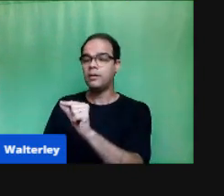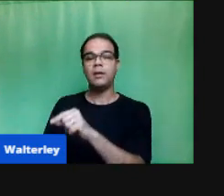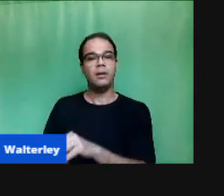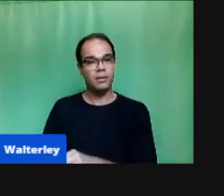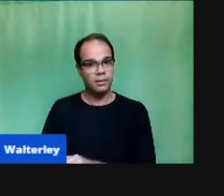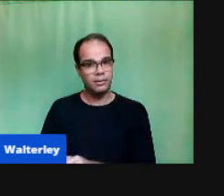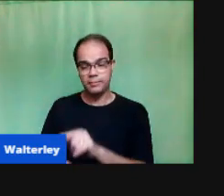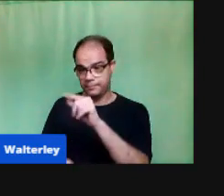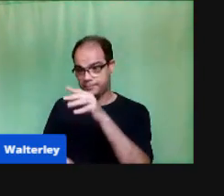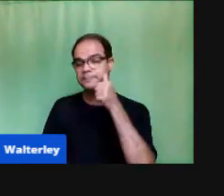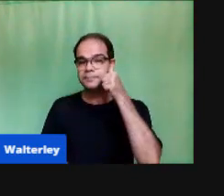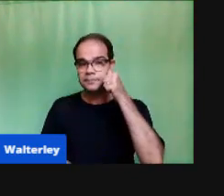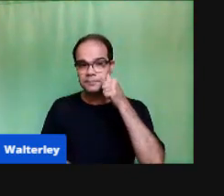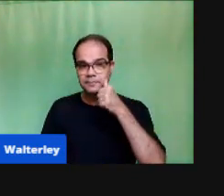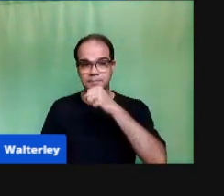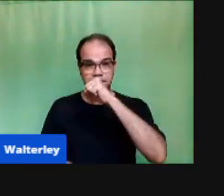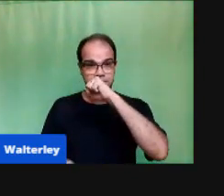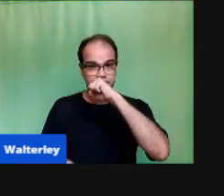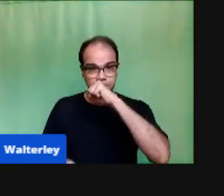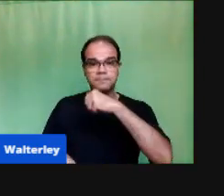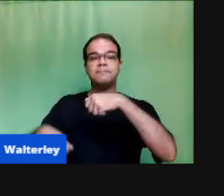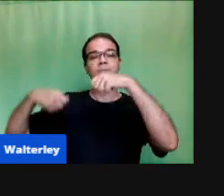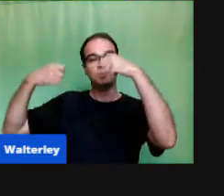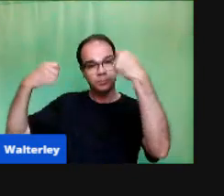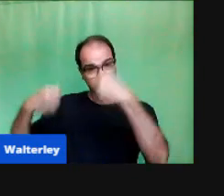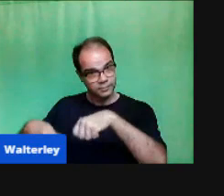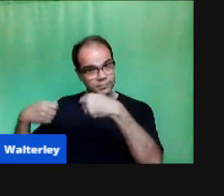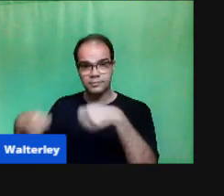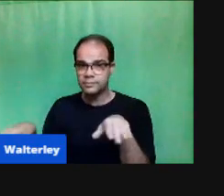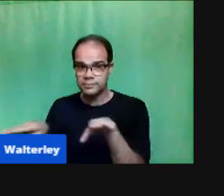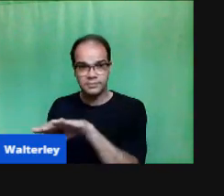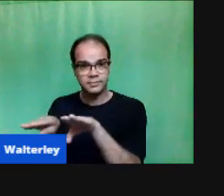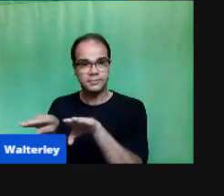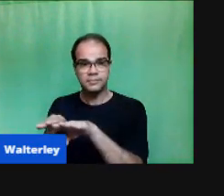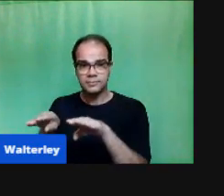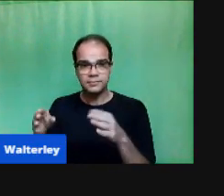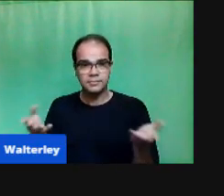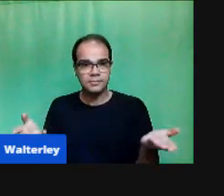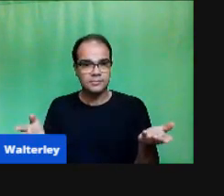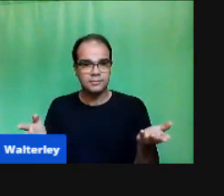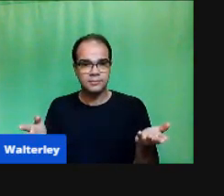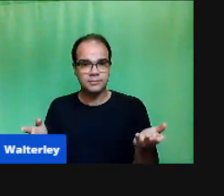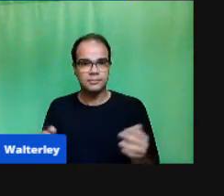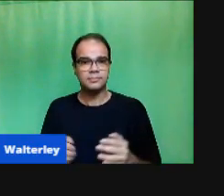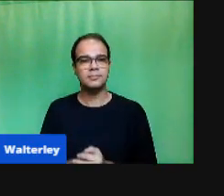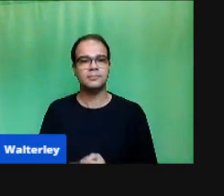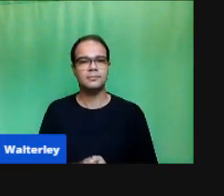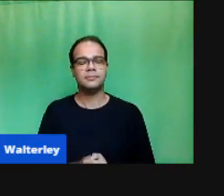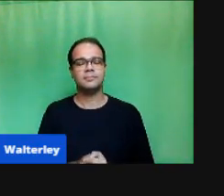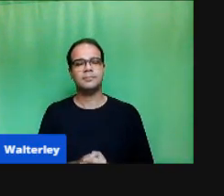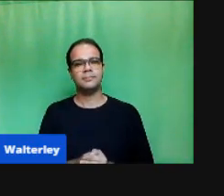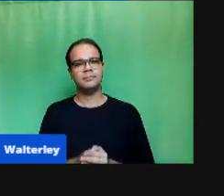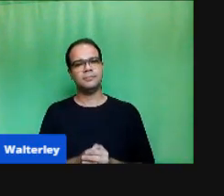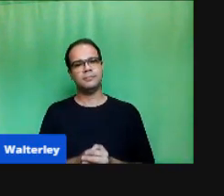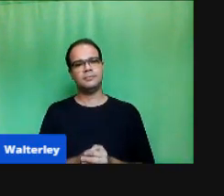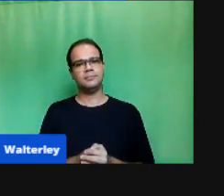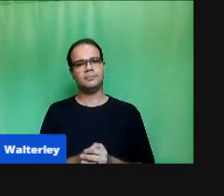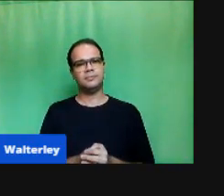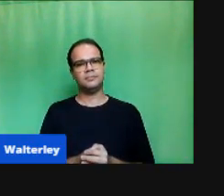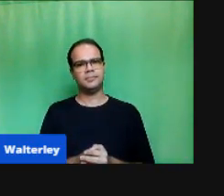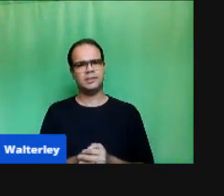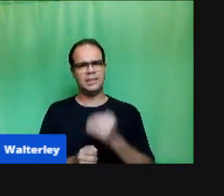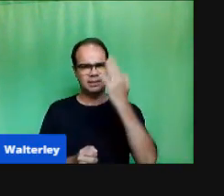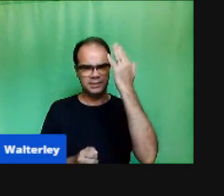né, responsável pela criança. Nós sabemos que o ensino remoto, ele não